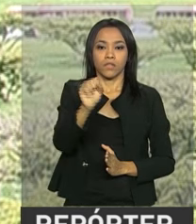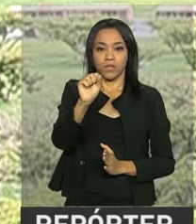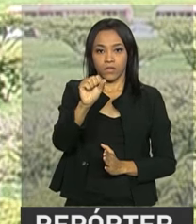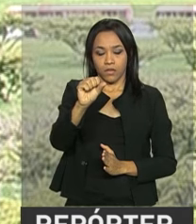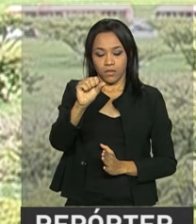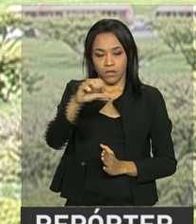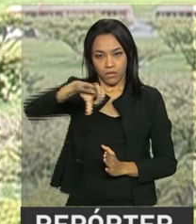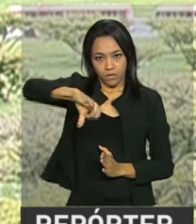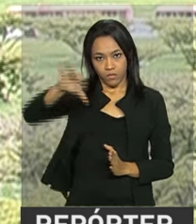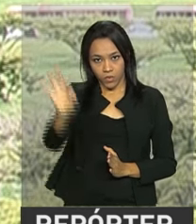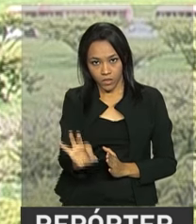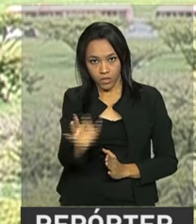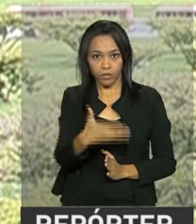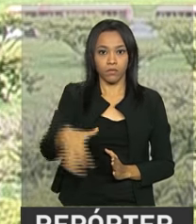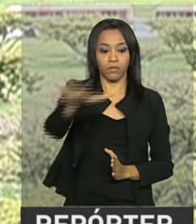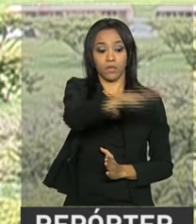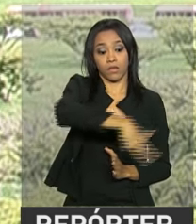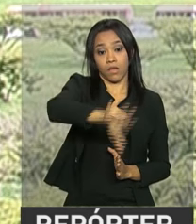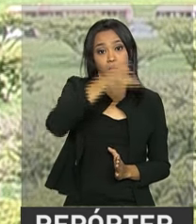0,69% e o pecuário